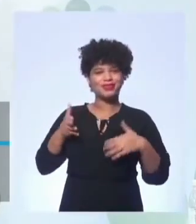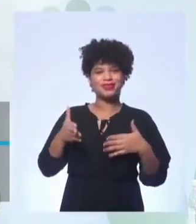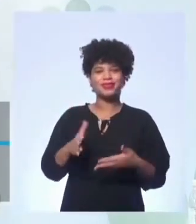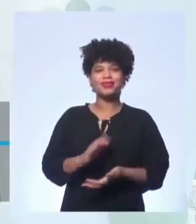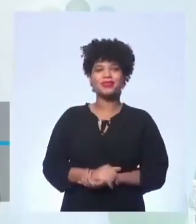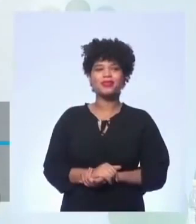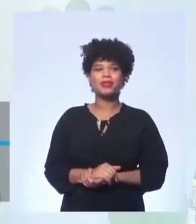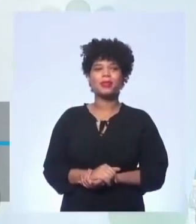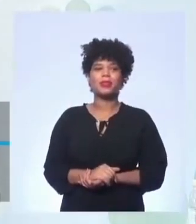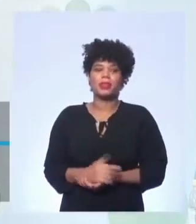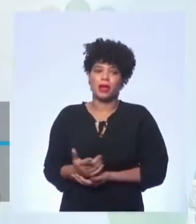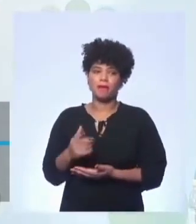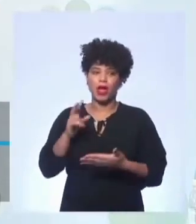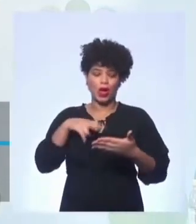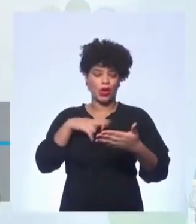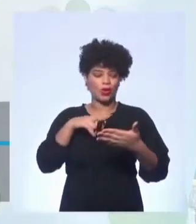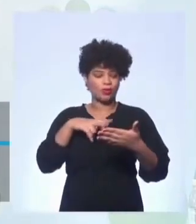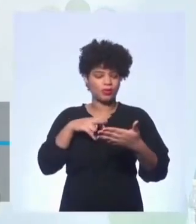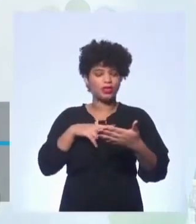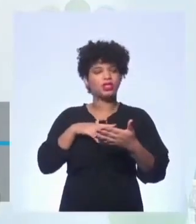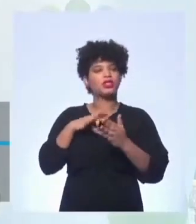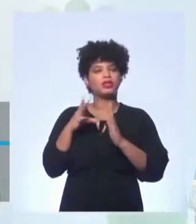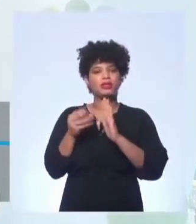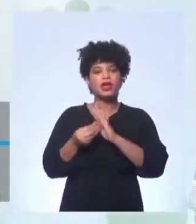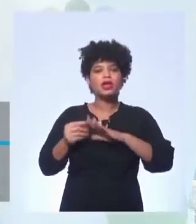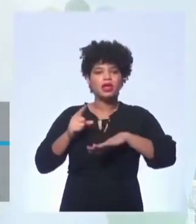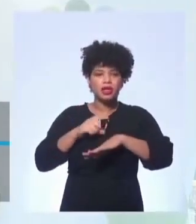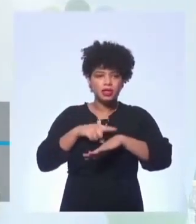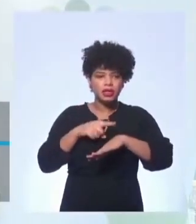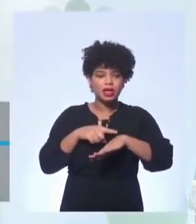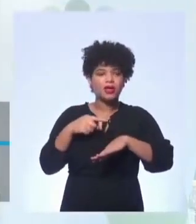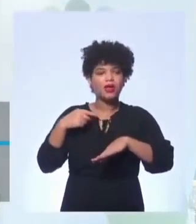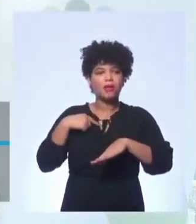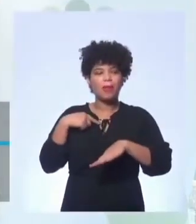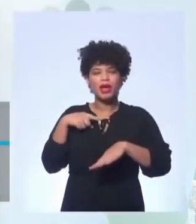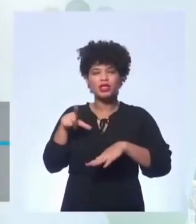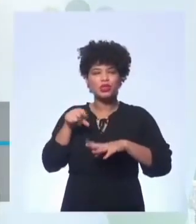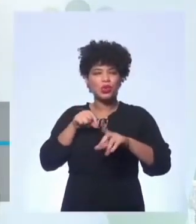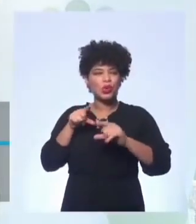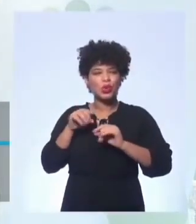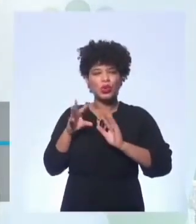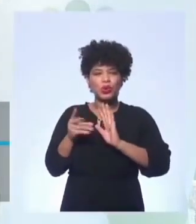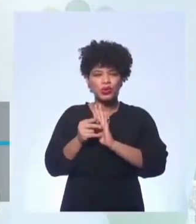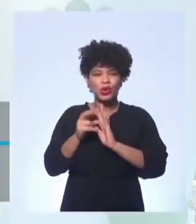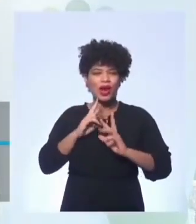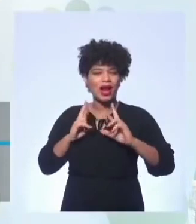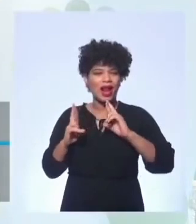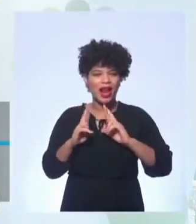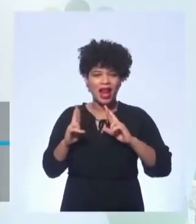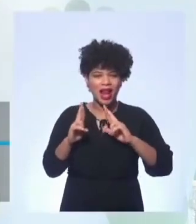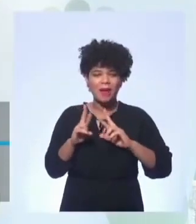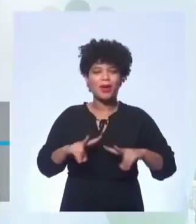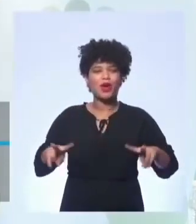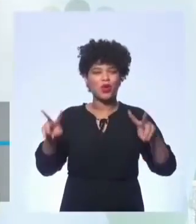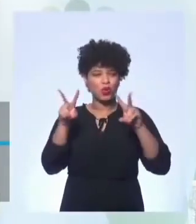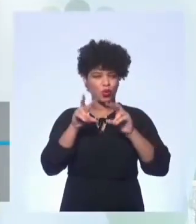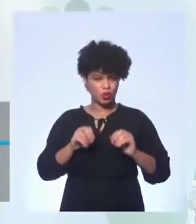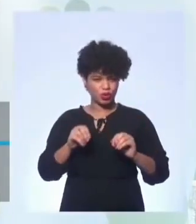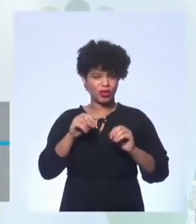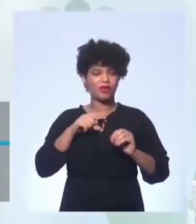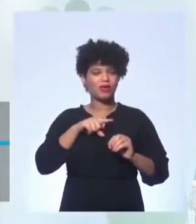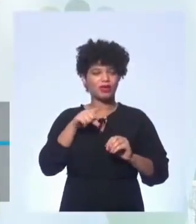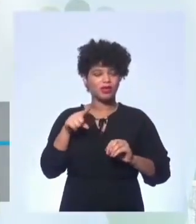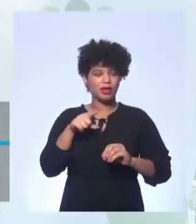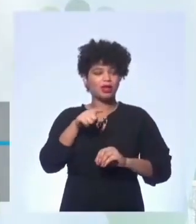chegando, mas por uma questão de tempo, o prof vai aqui pegar as respostas gerais que os